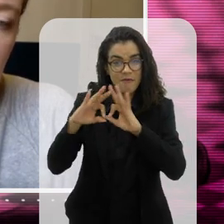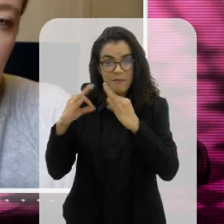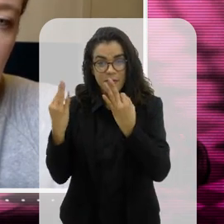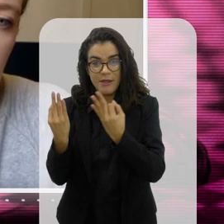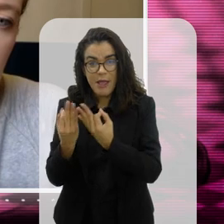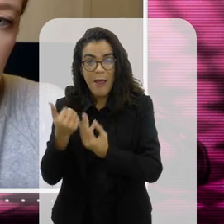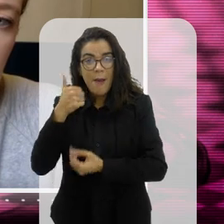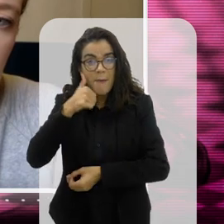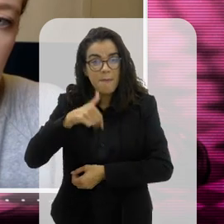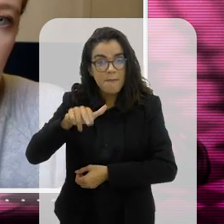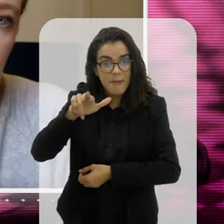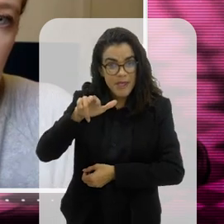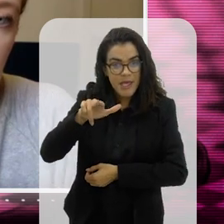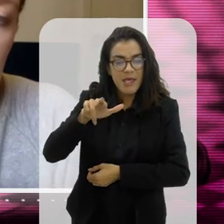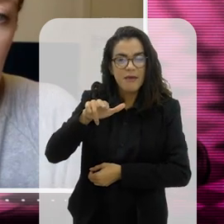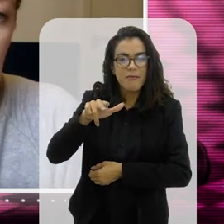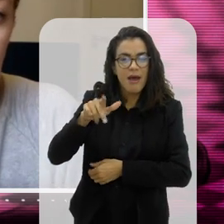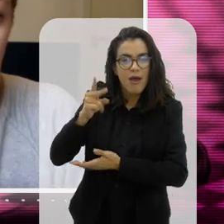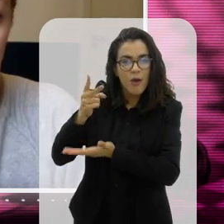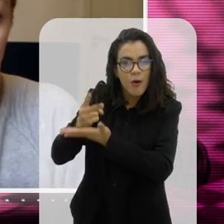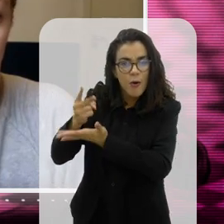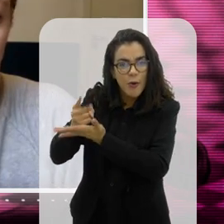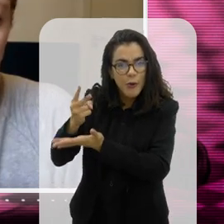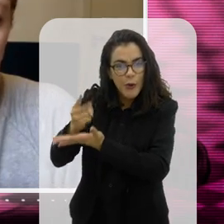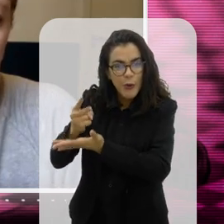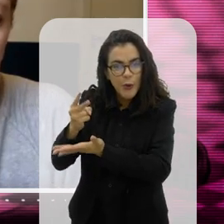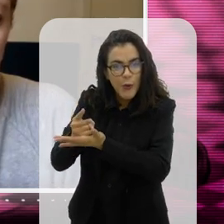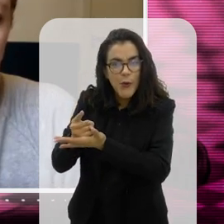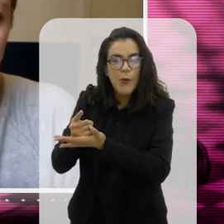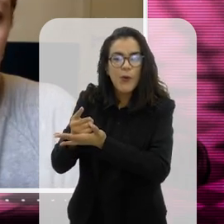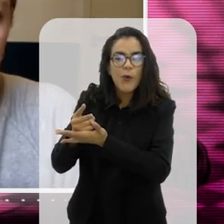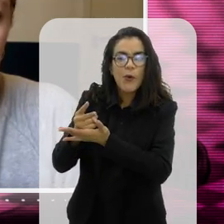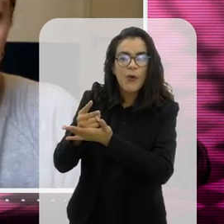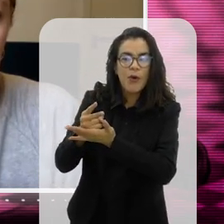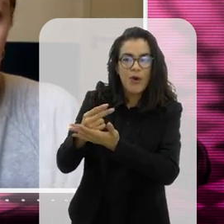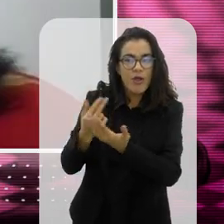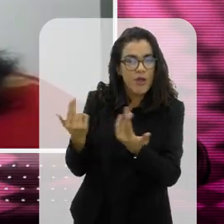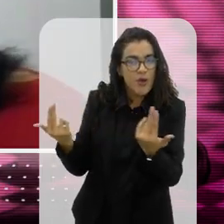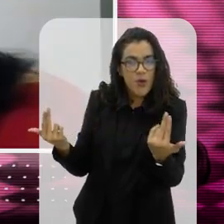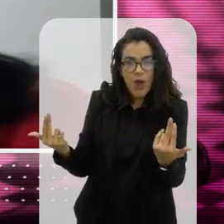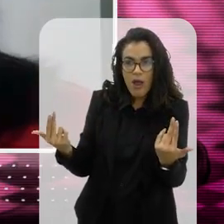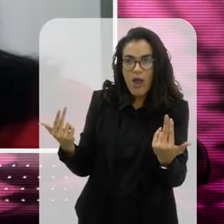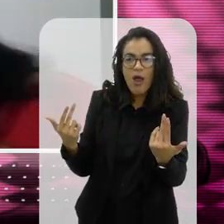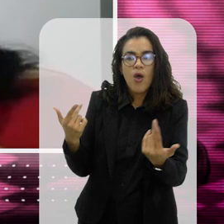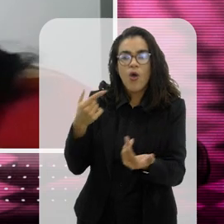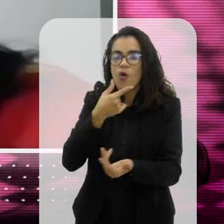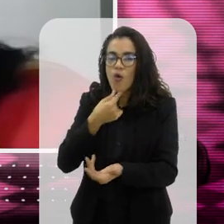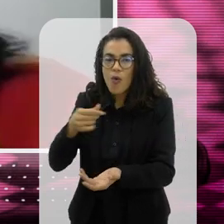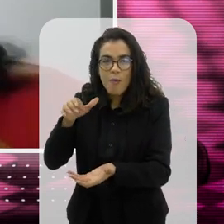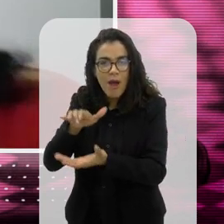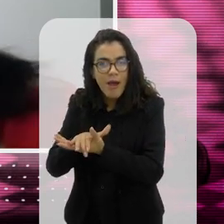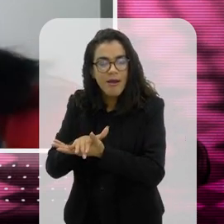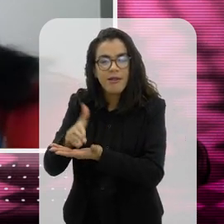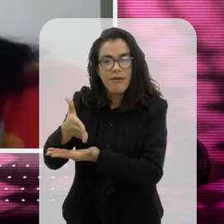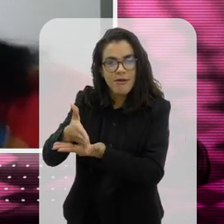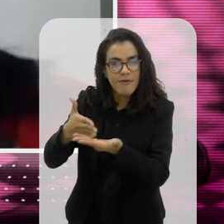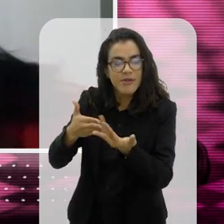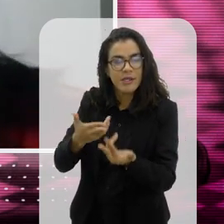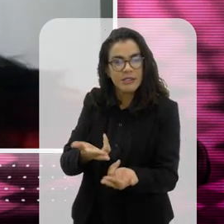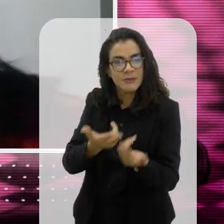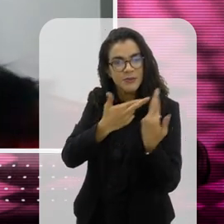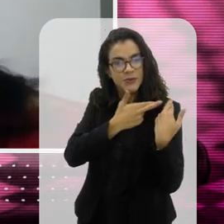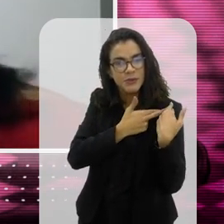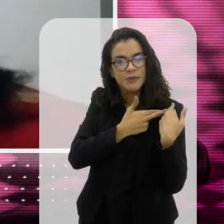círculo familiar. A minha irmã reproduz a mesma coisa, pensa a mesma coisa que eu, sente a mesma coisa que eu, casada, bem casada, com um marido que divide